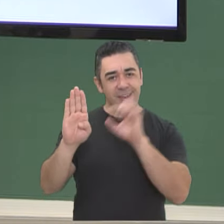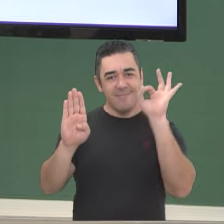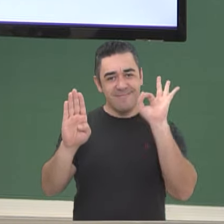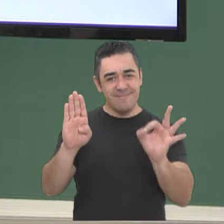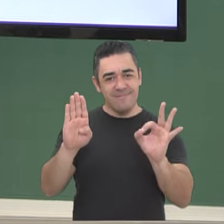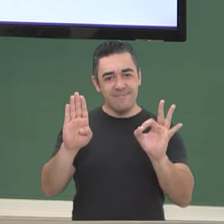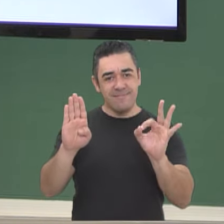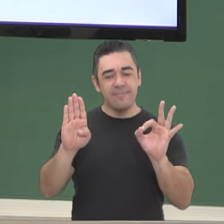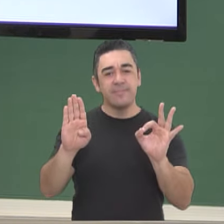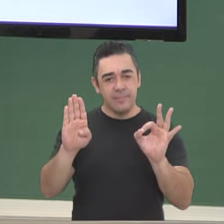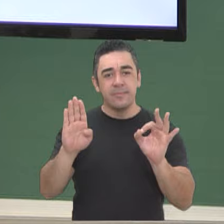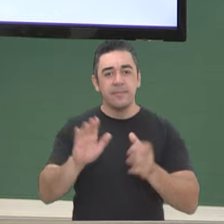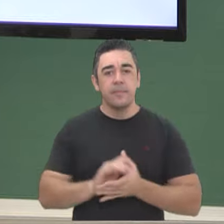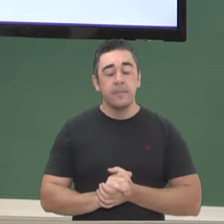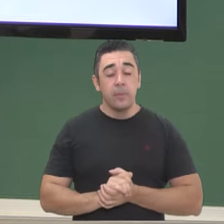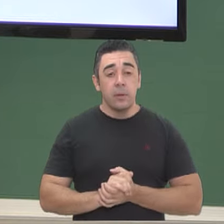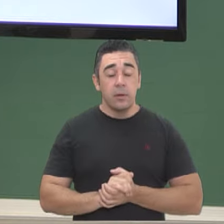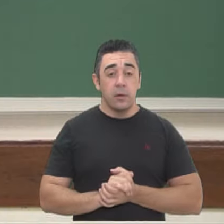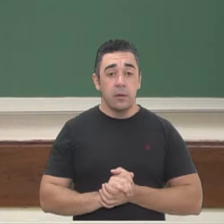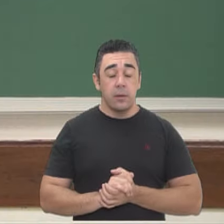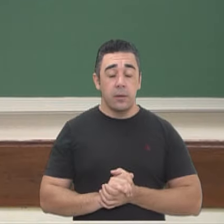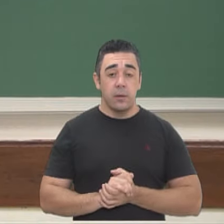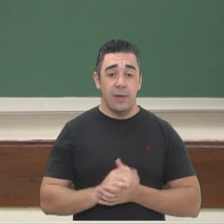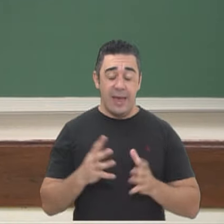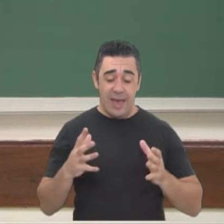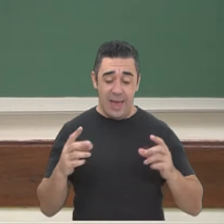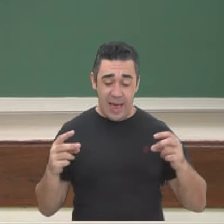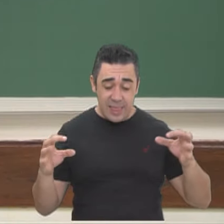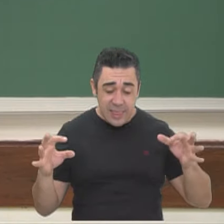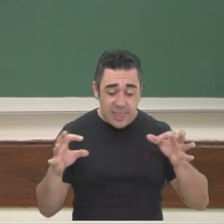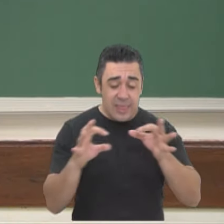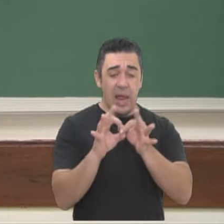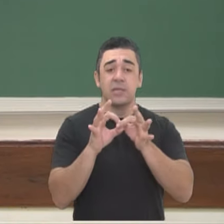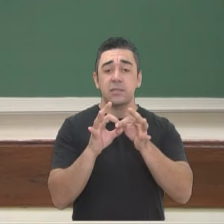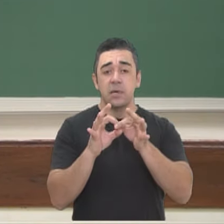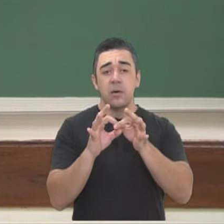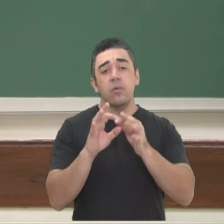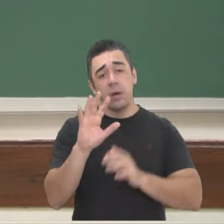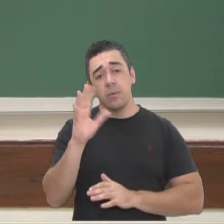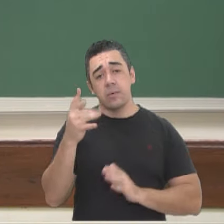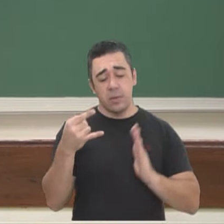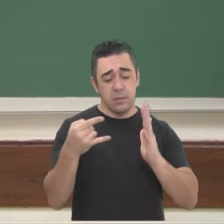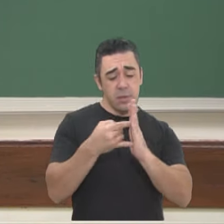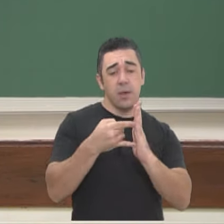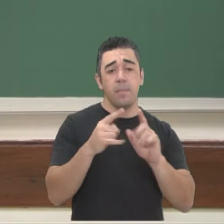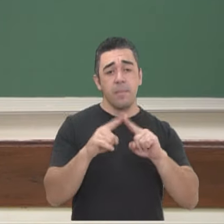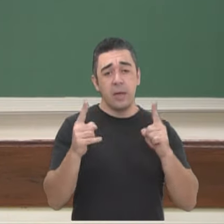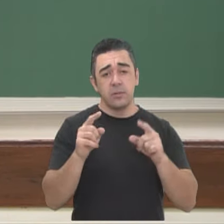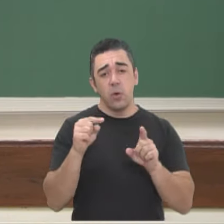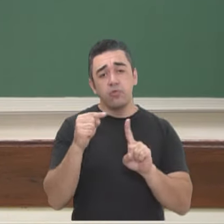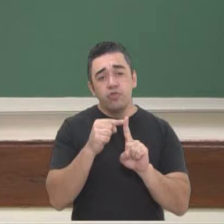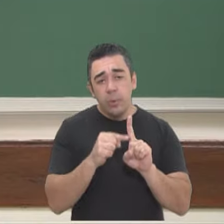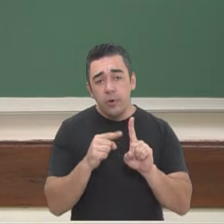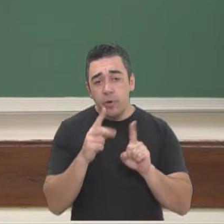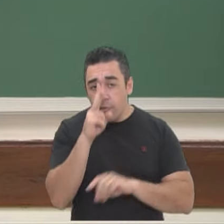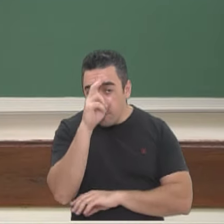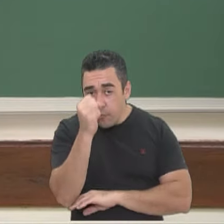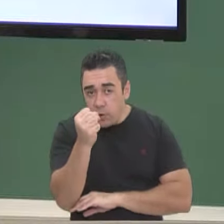está correto tá atração uma consequência né mais um magnetismo tipo de força